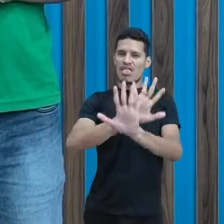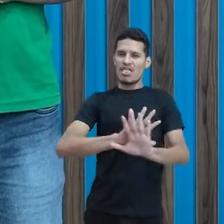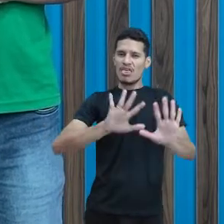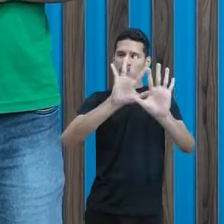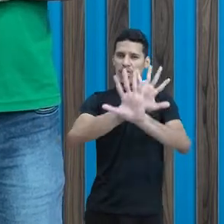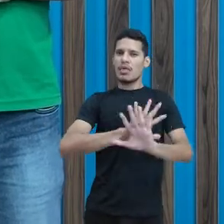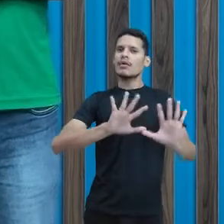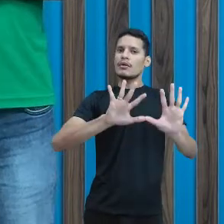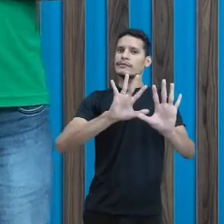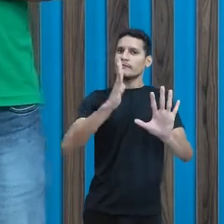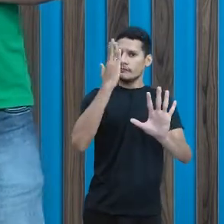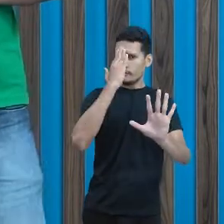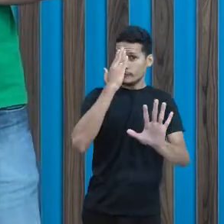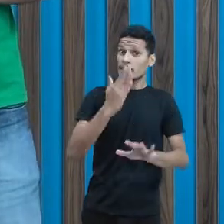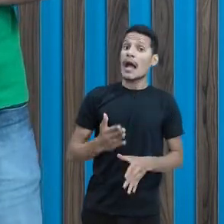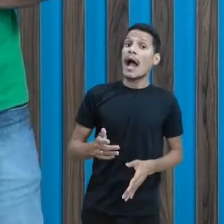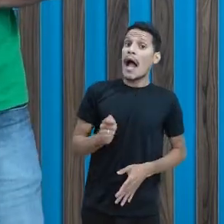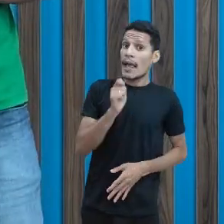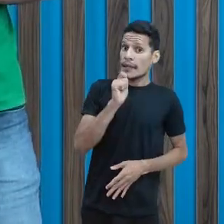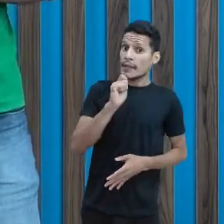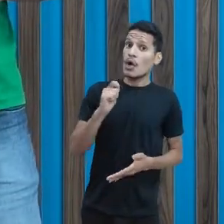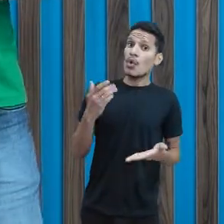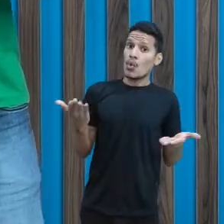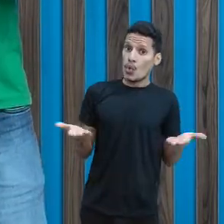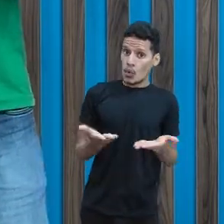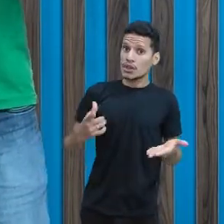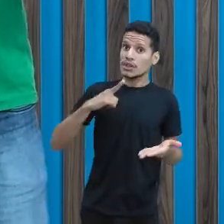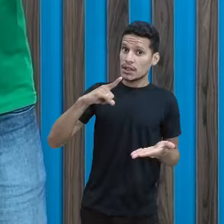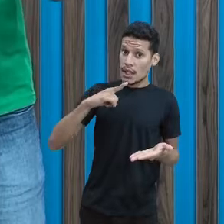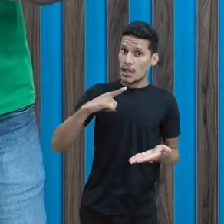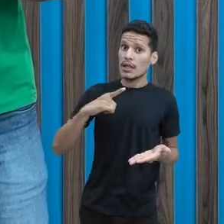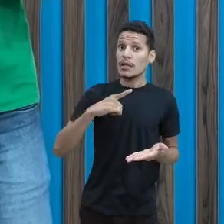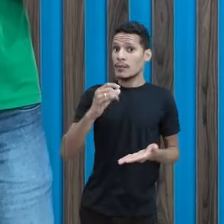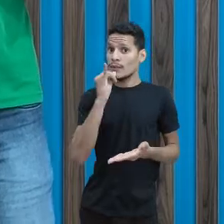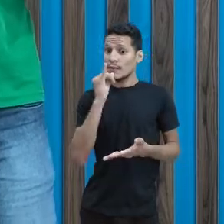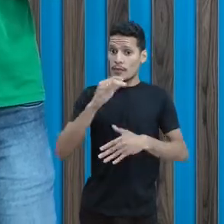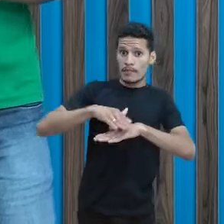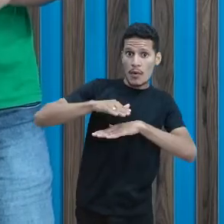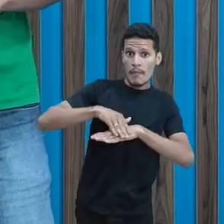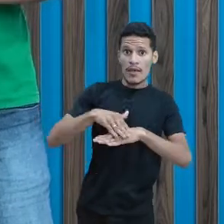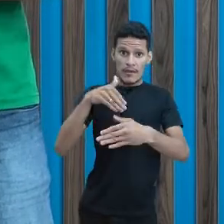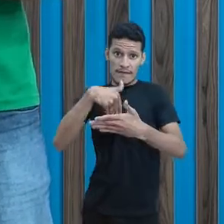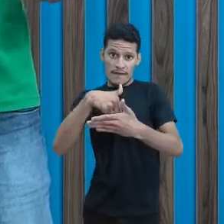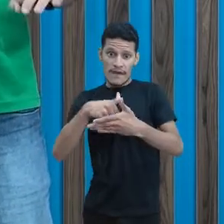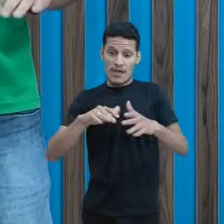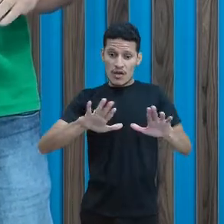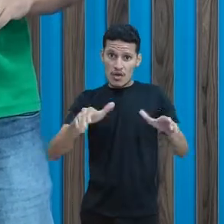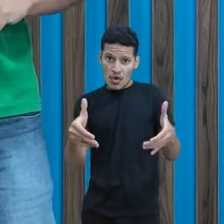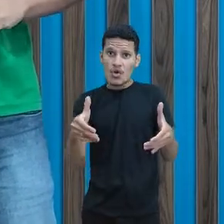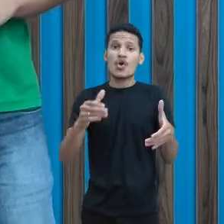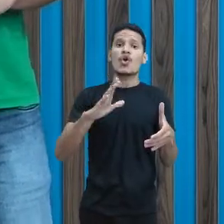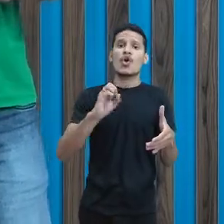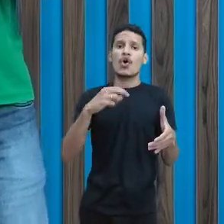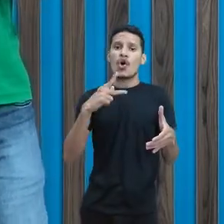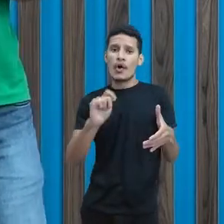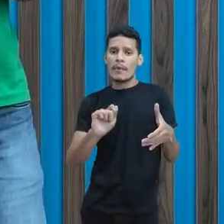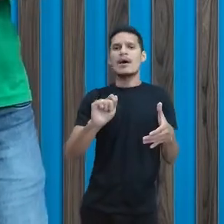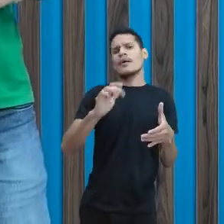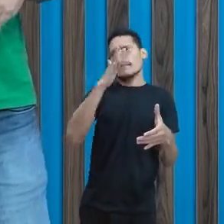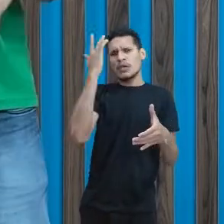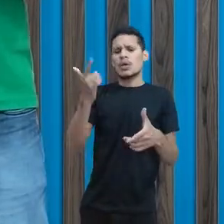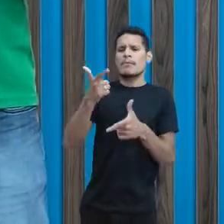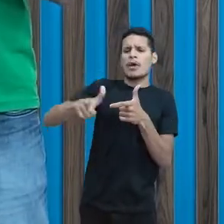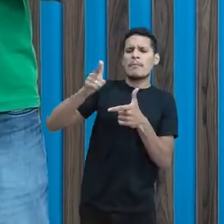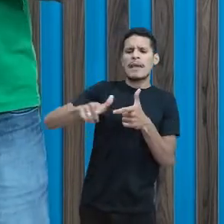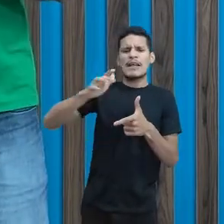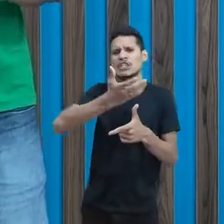muito bem. Você sabe que ainda hoje existe isso, né? Em tempos de Copa, as pessoas parecem que esquecem os problemas, né? Vamos pensar em